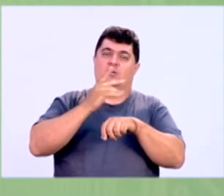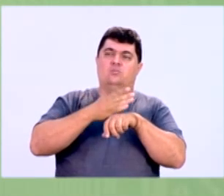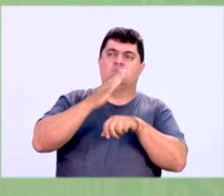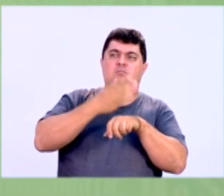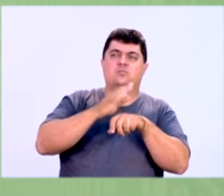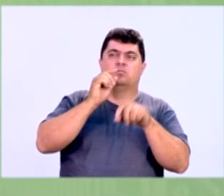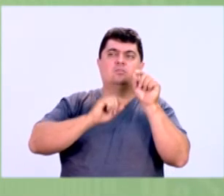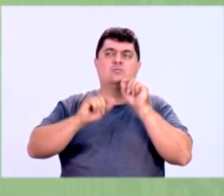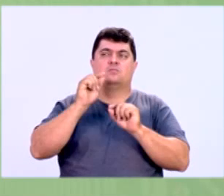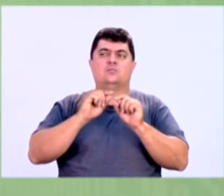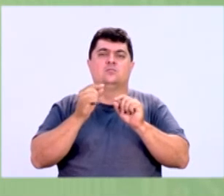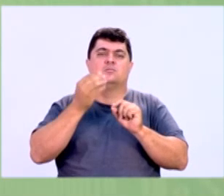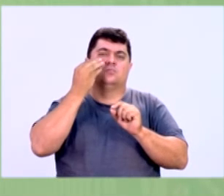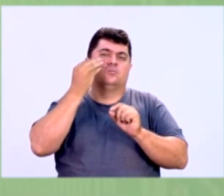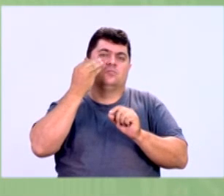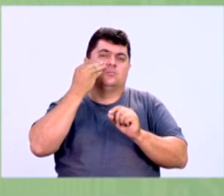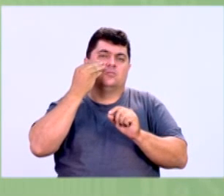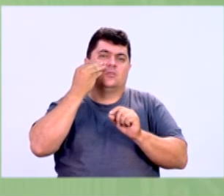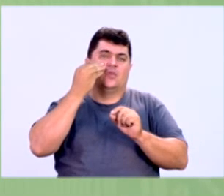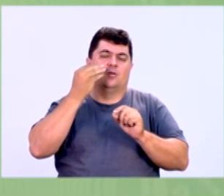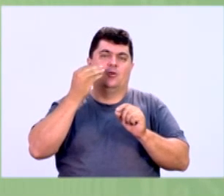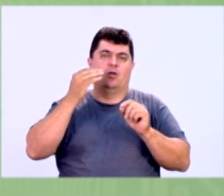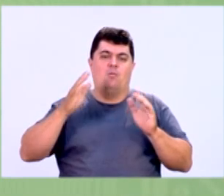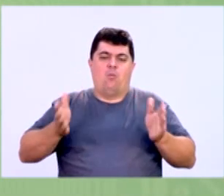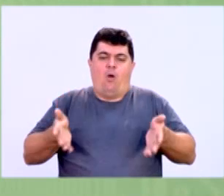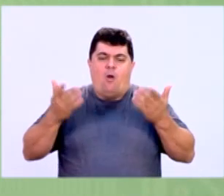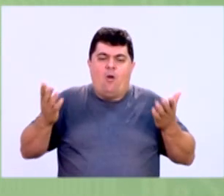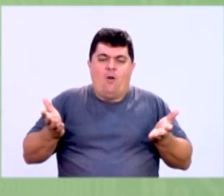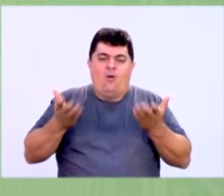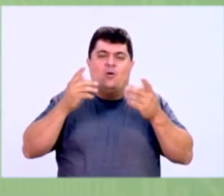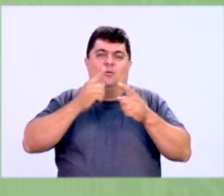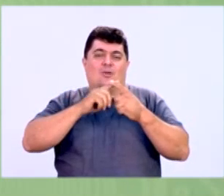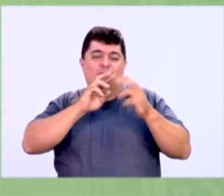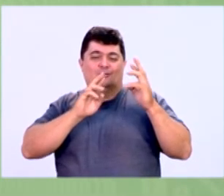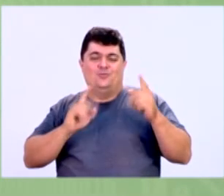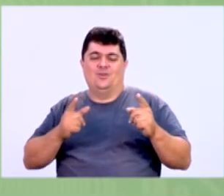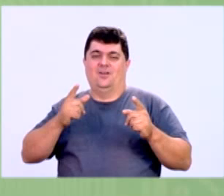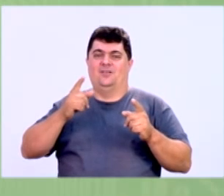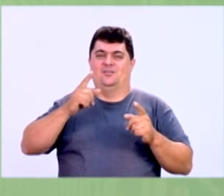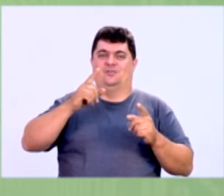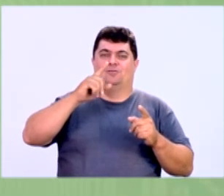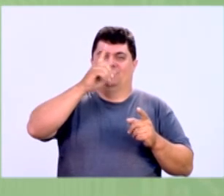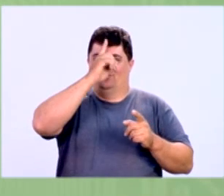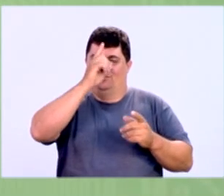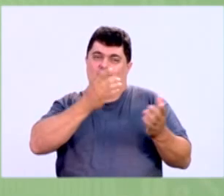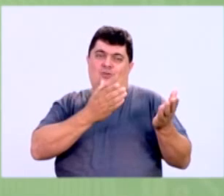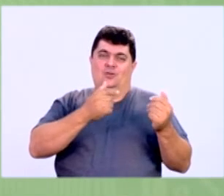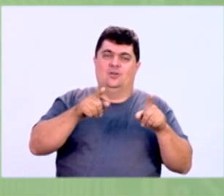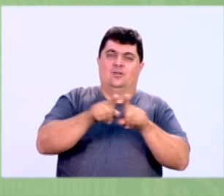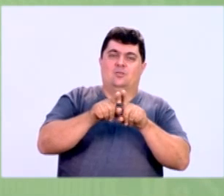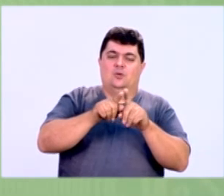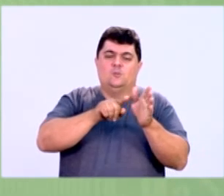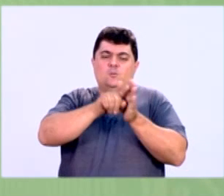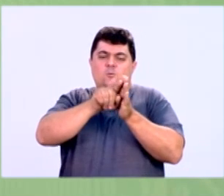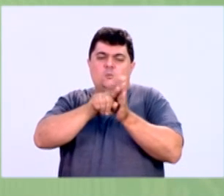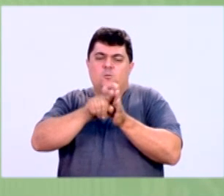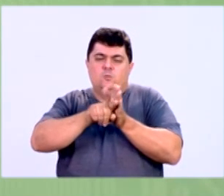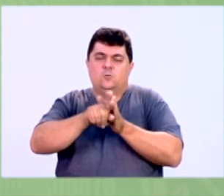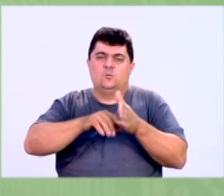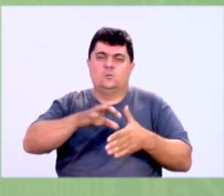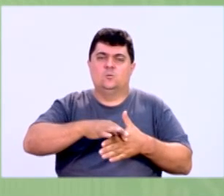ser utilizadas como uma prática motivacional, diferencial, que é a utilização da pesquisa como um